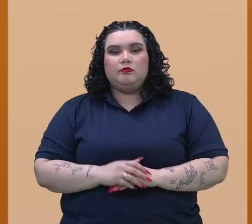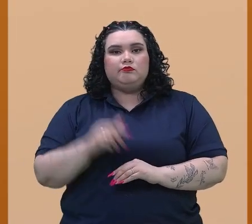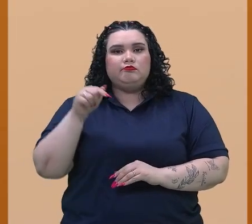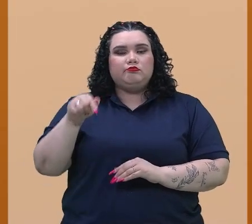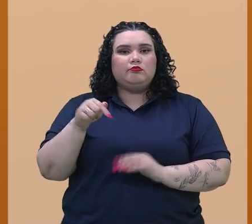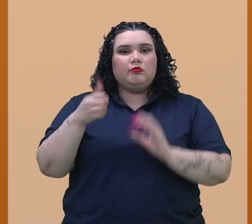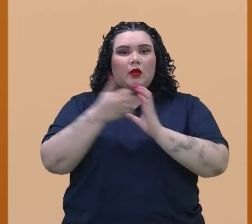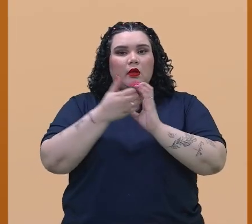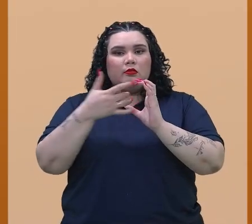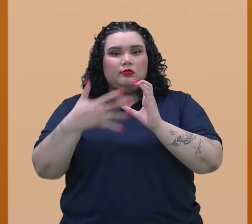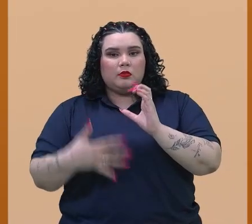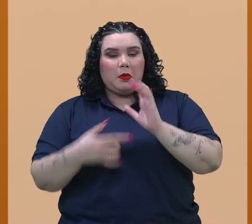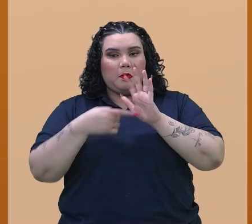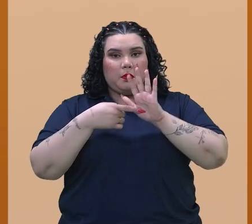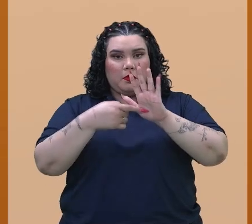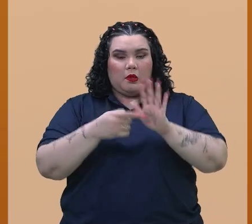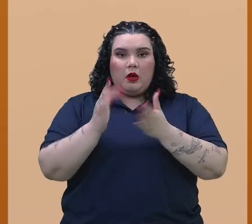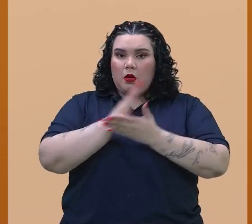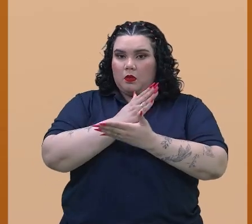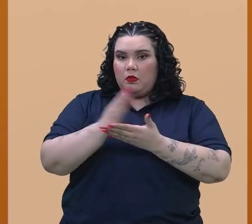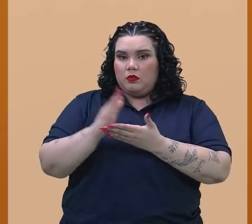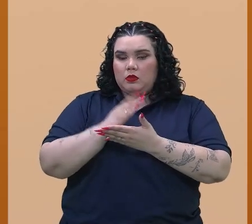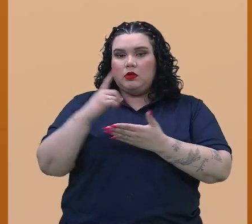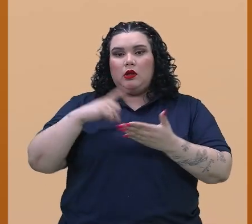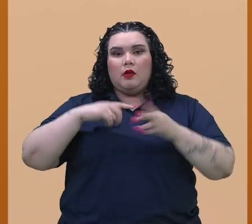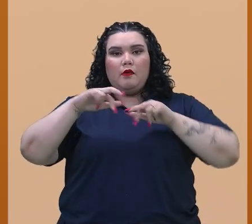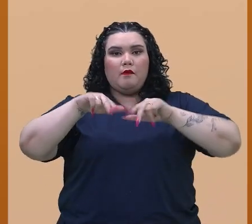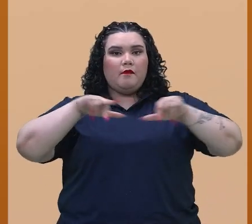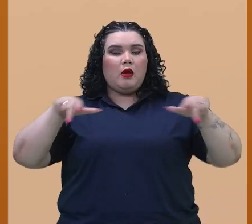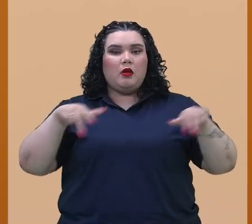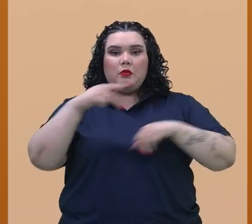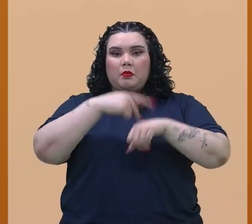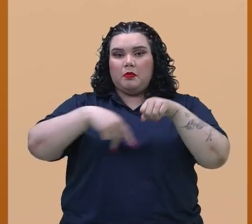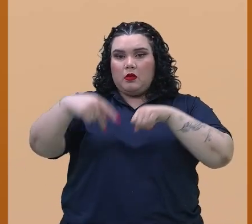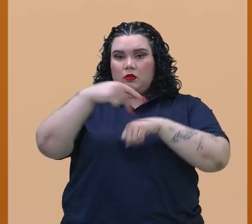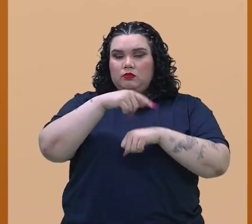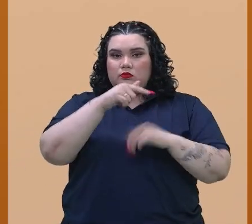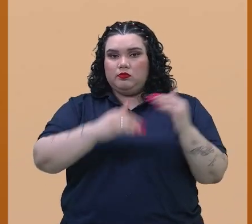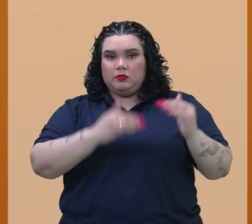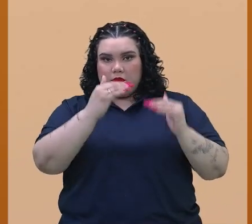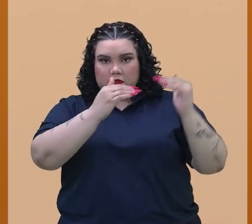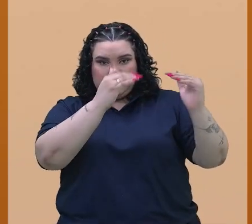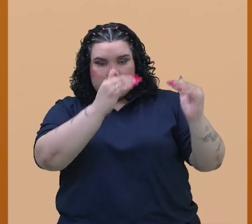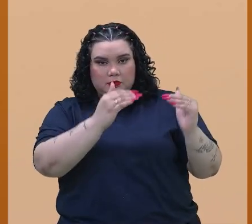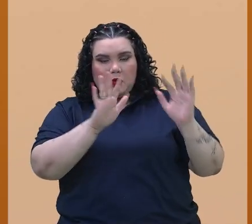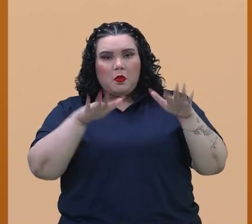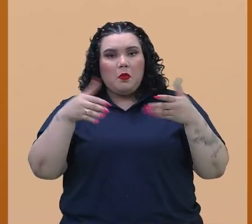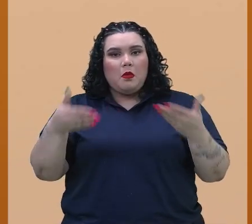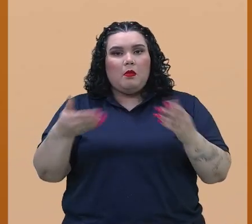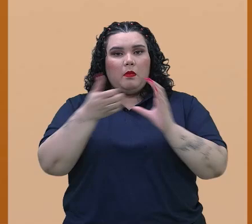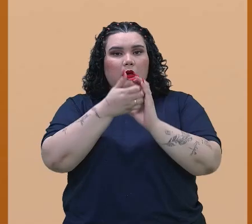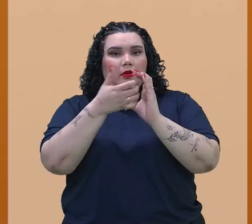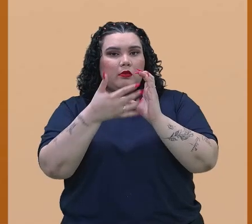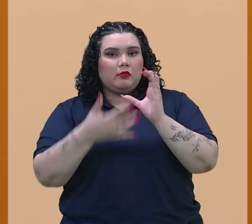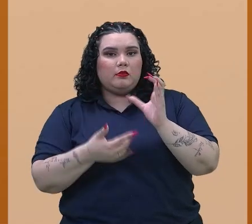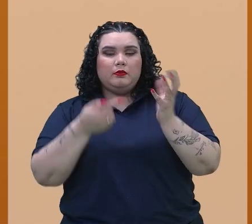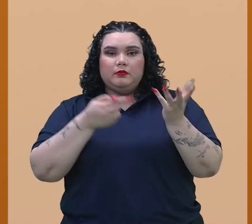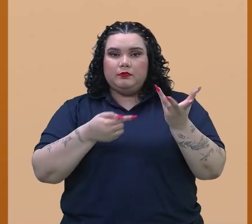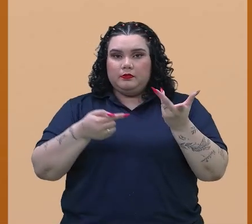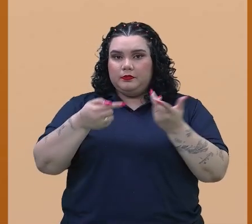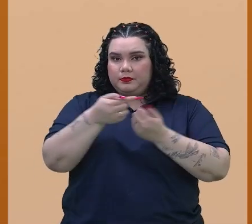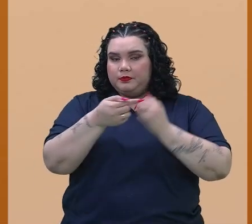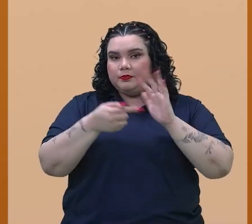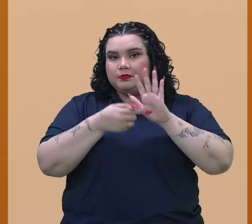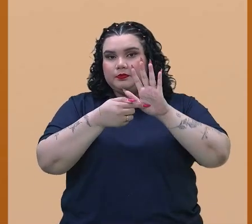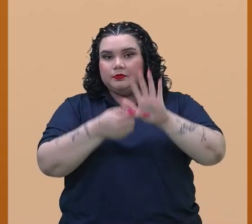apresentou algumas características em comum nos diferentes países em que ela se desenvolveu, tá, gente? Vamos então compreender quais foram